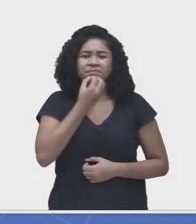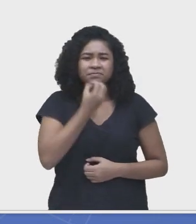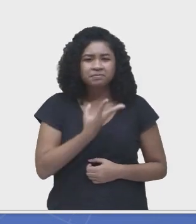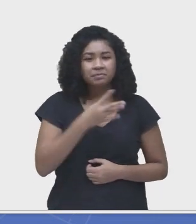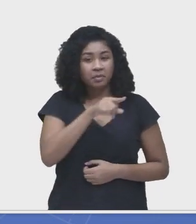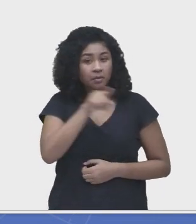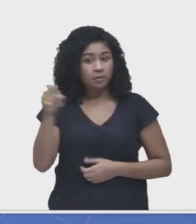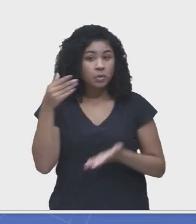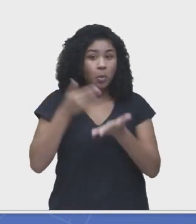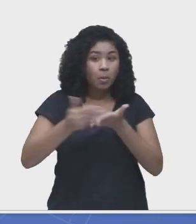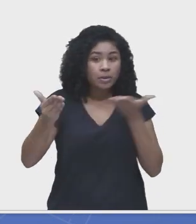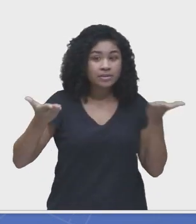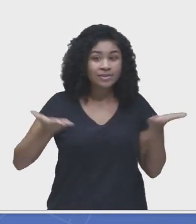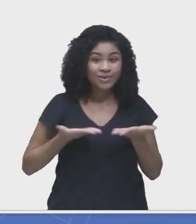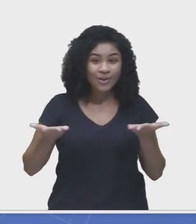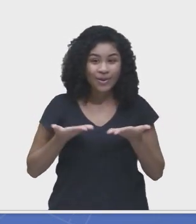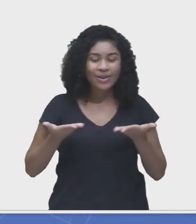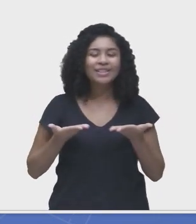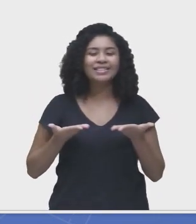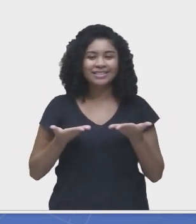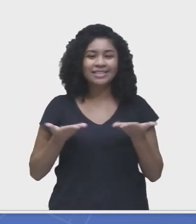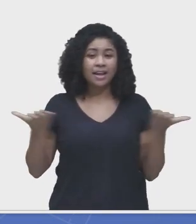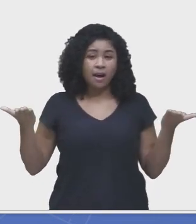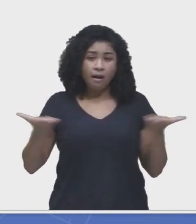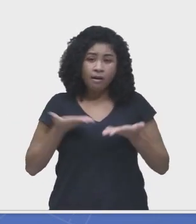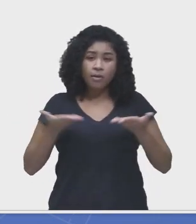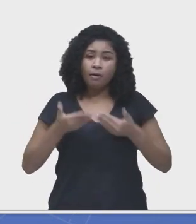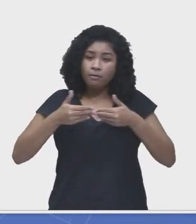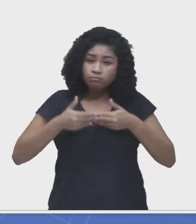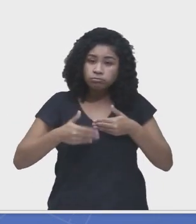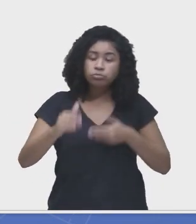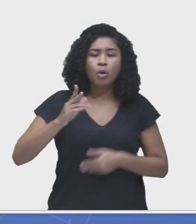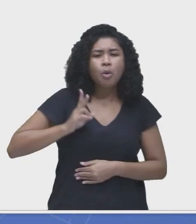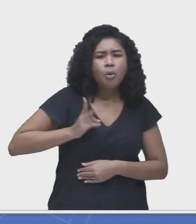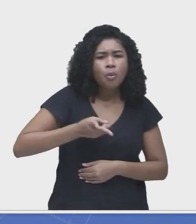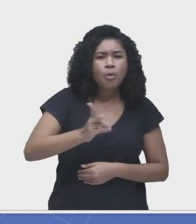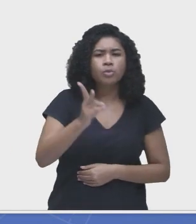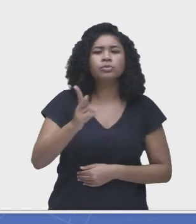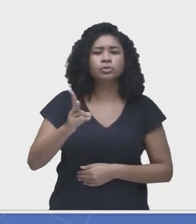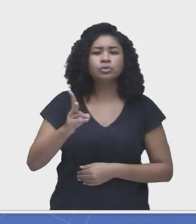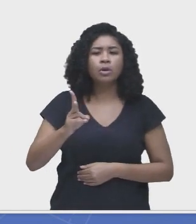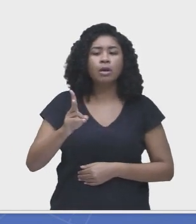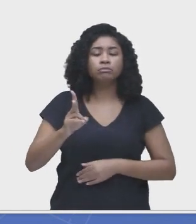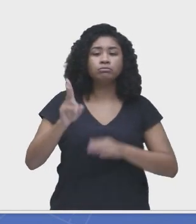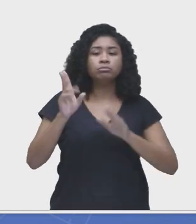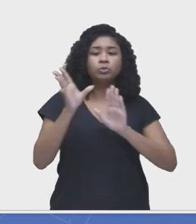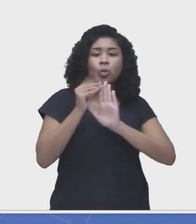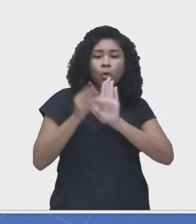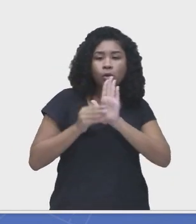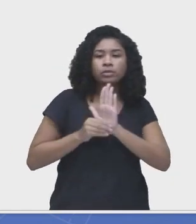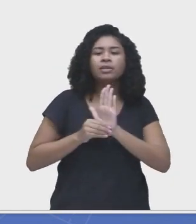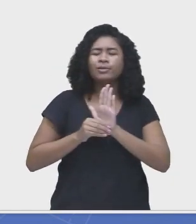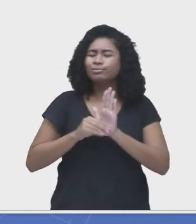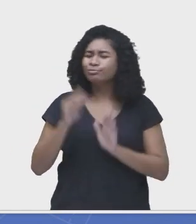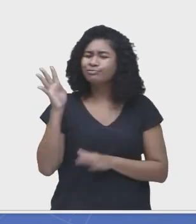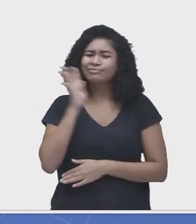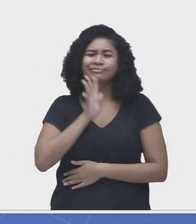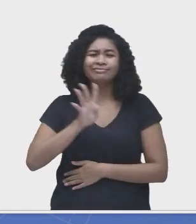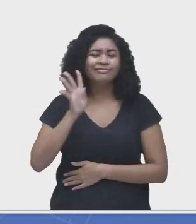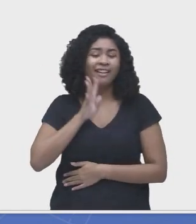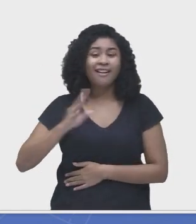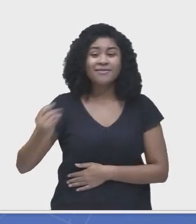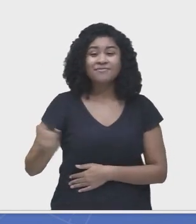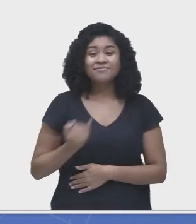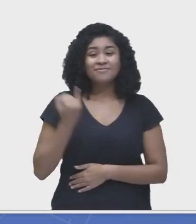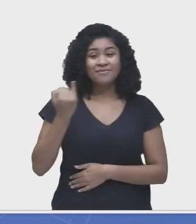está começando hoje conosco, nós vamos agora dar continuidade ao nosso conteúdo e hoje é um conteúdo muito bacana e muito importante